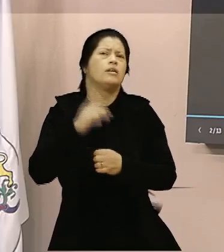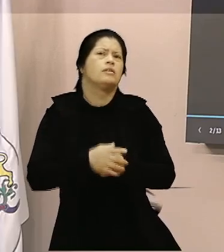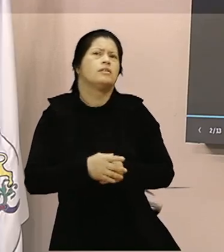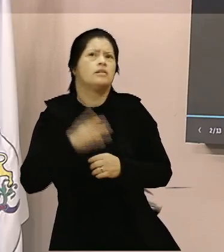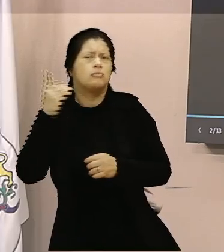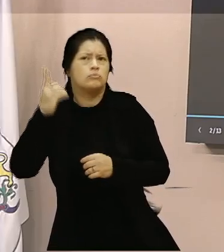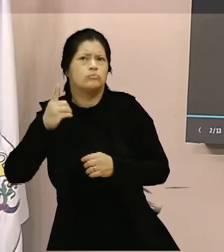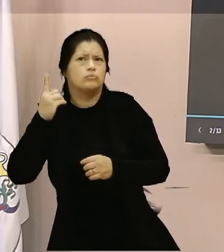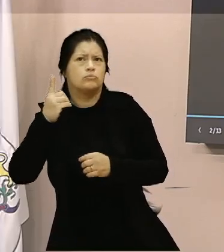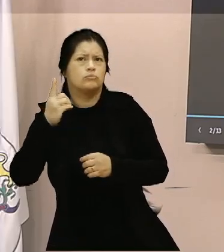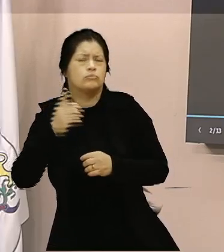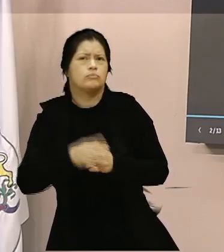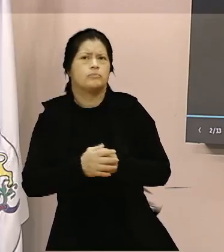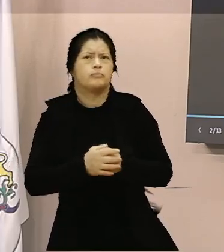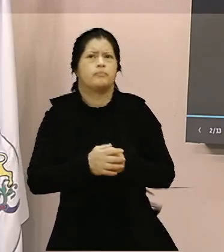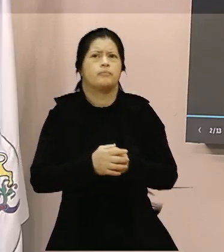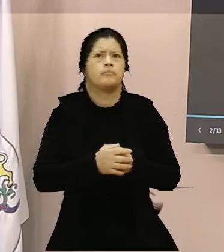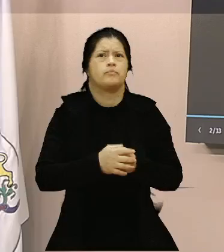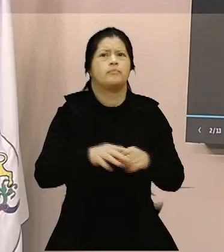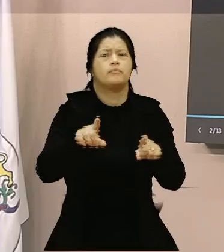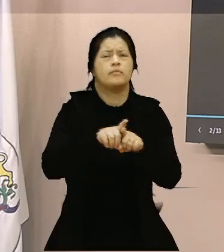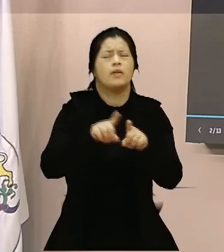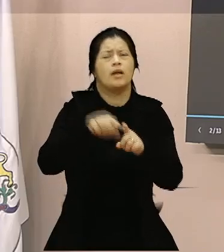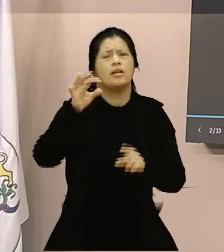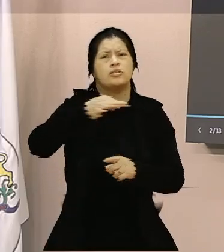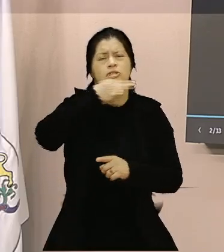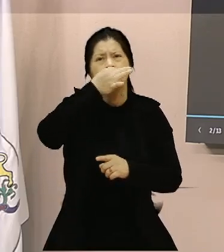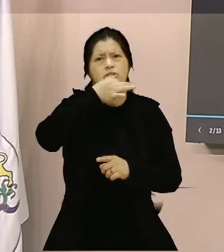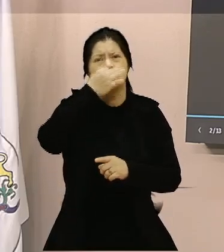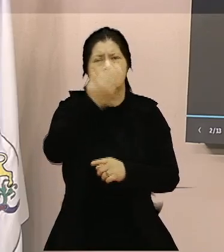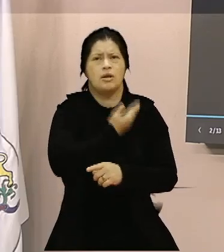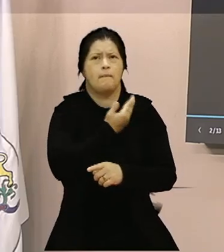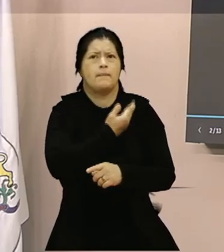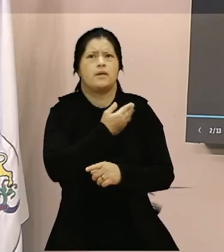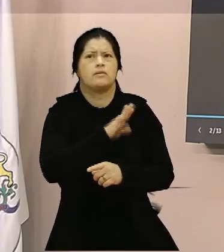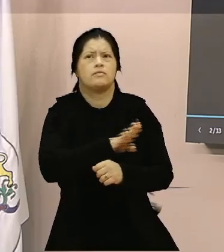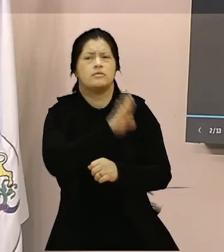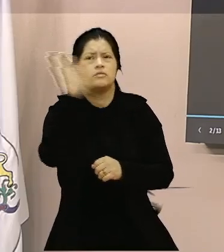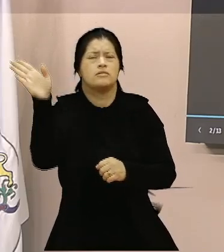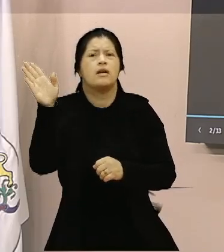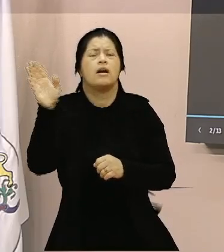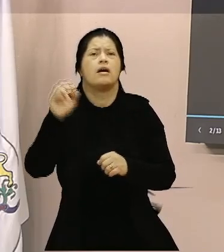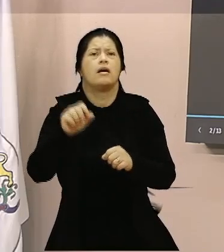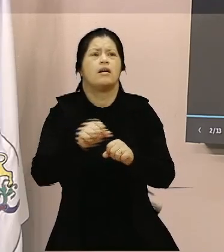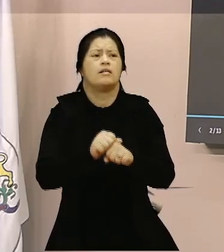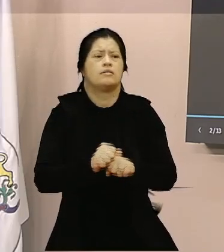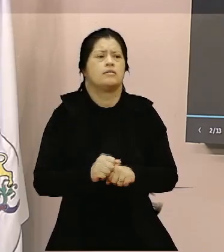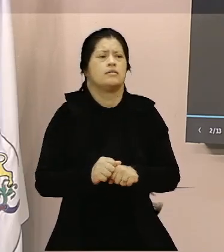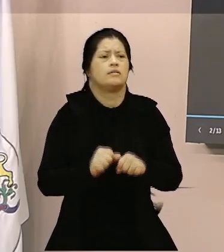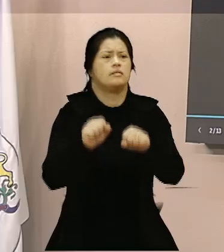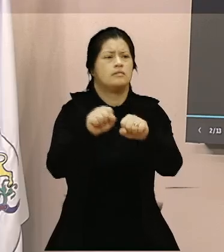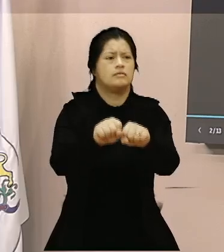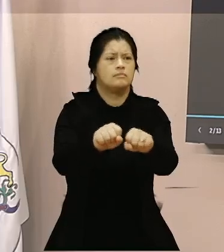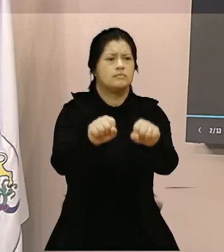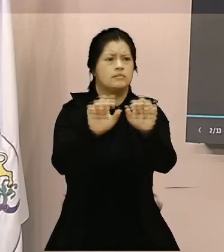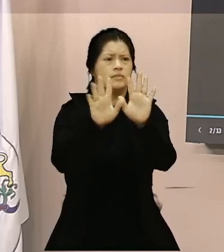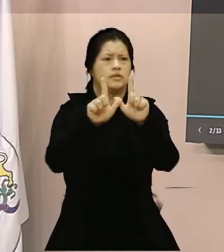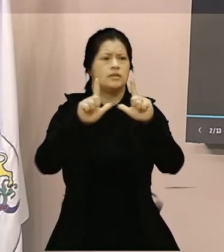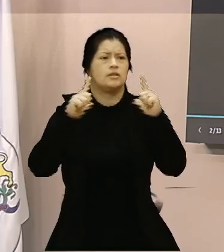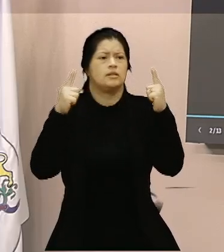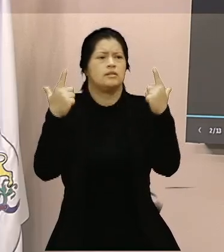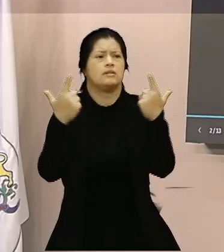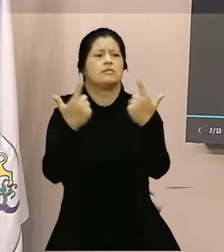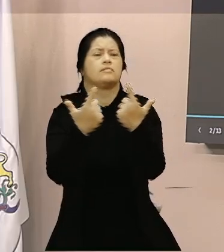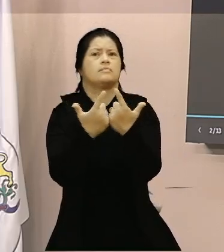amigo particular, e também aqui de Caxias do Sul, e está lá na Assembleia, né? E ele, inclusive, quero agradecer